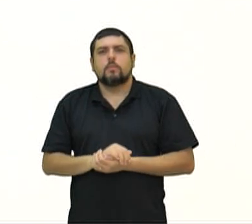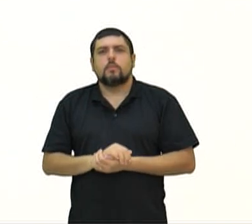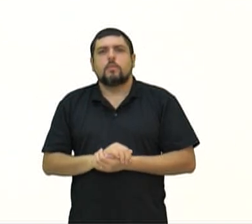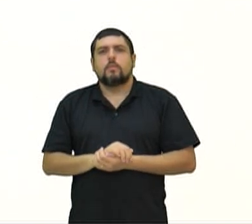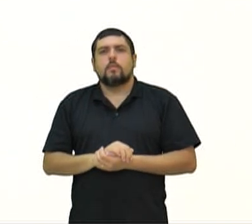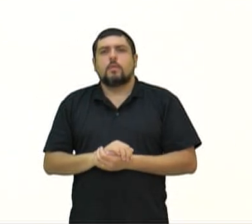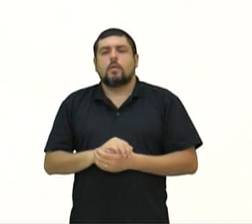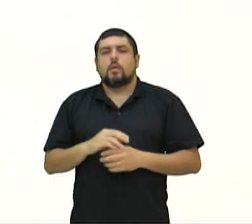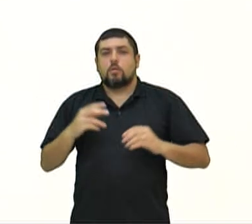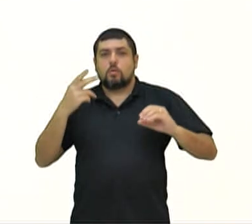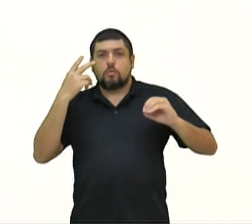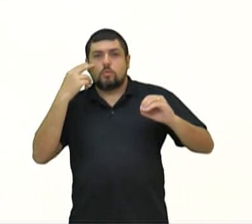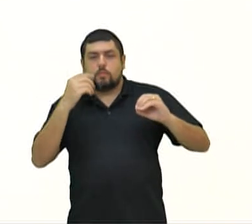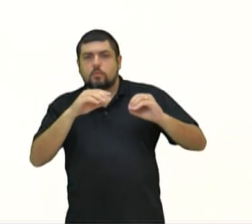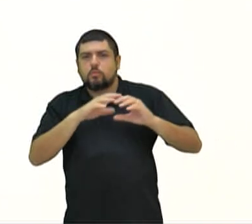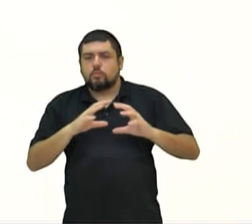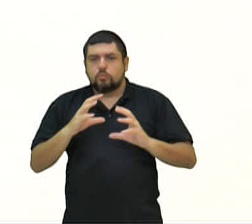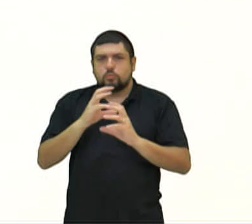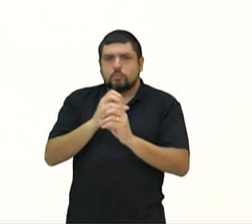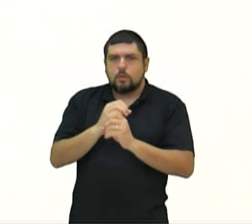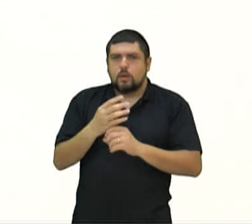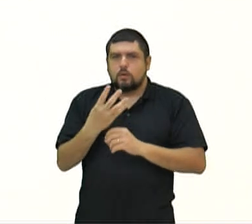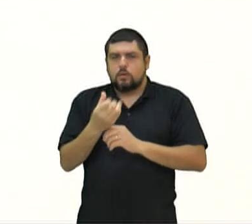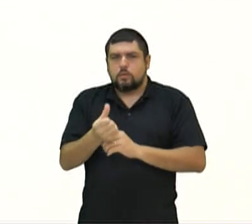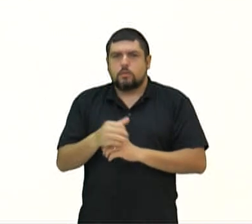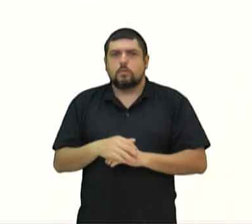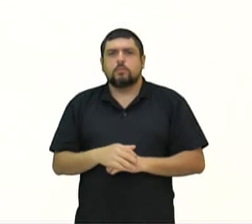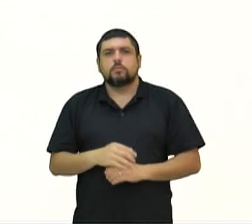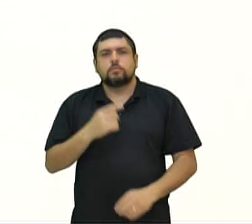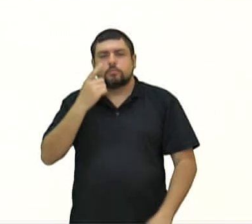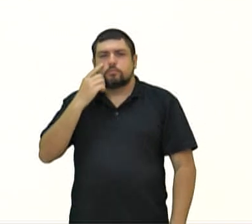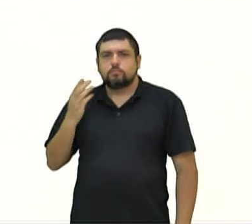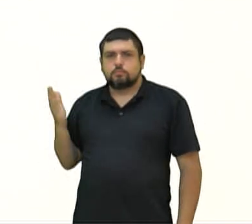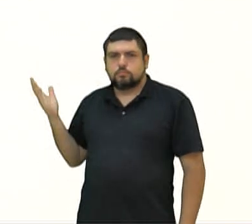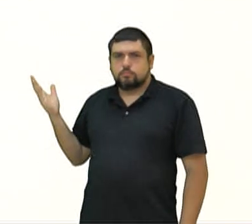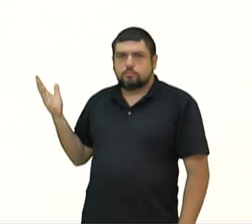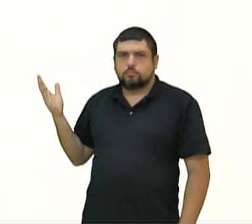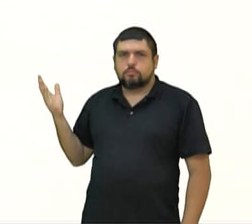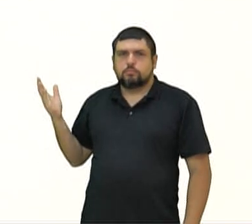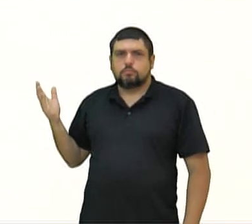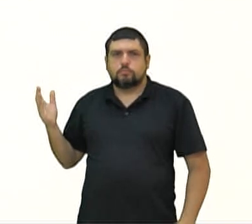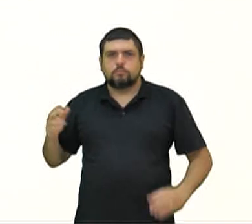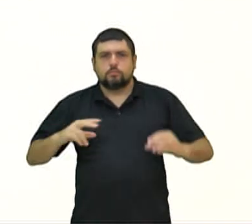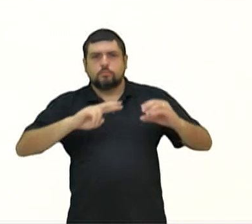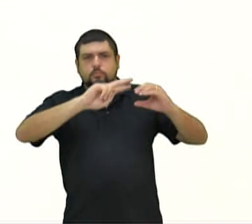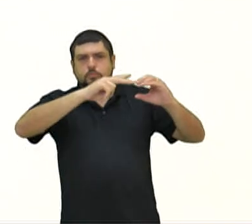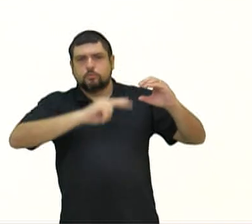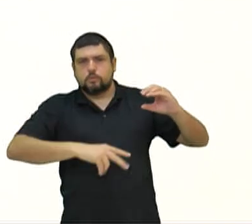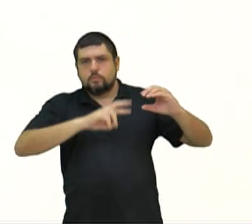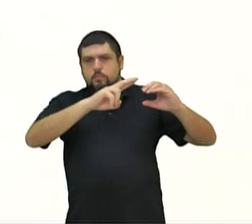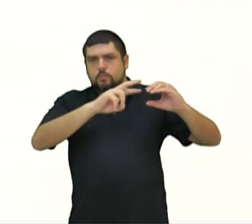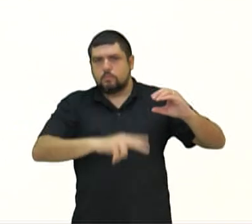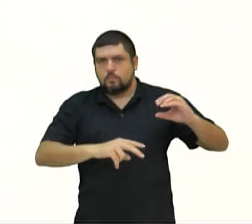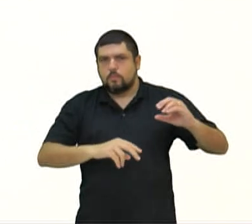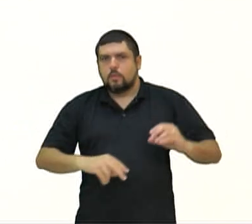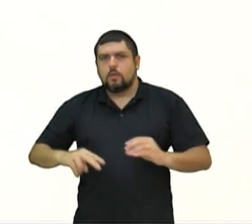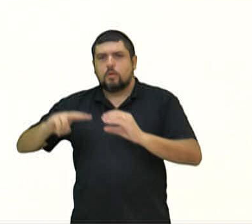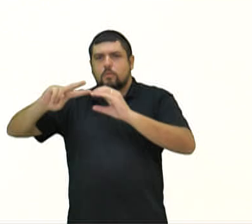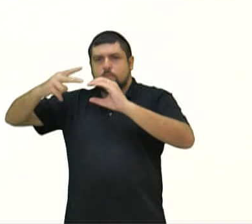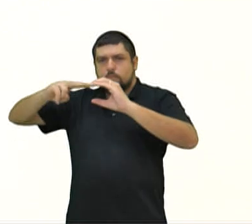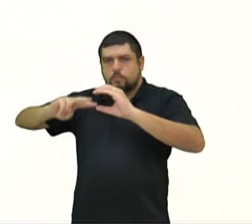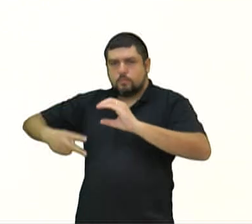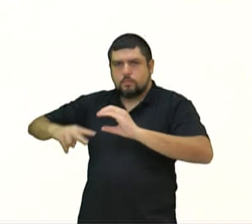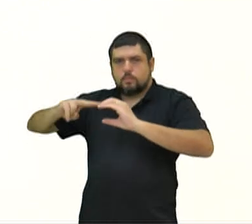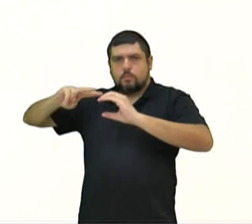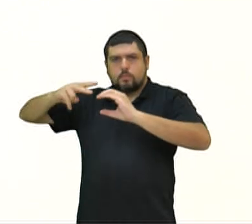normal nas células somáticas é 46. Célula haploide com a metade, célula diploide com o número integral. Célula haploide